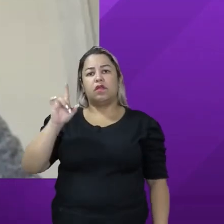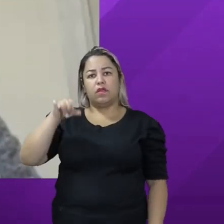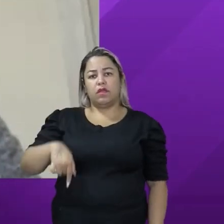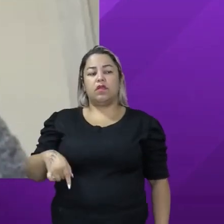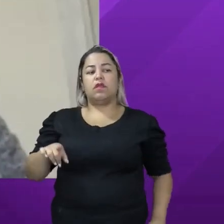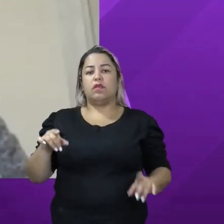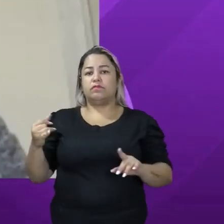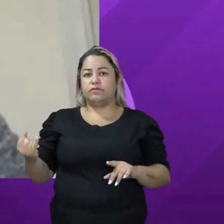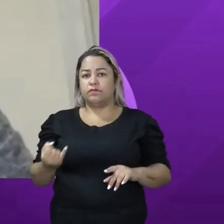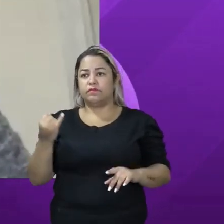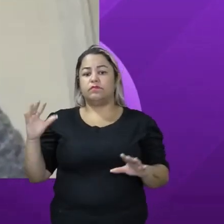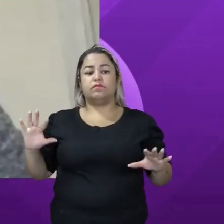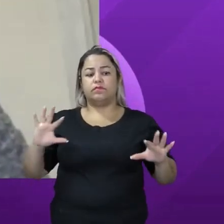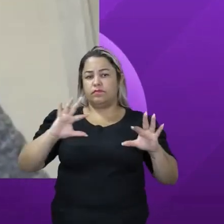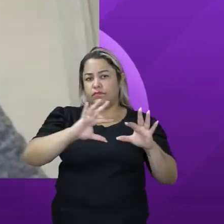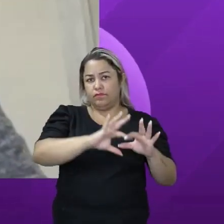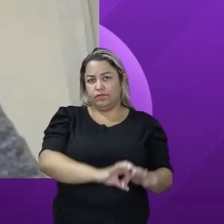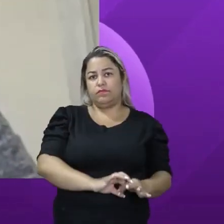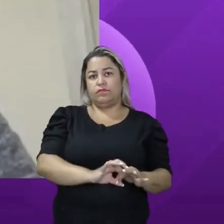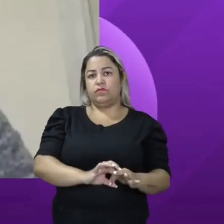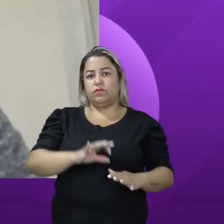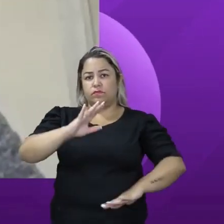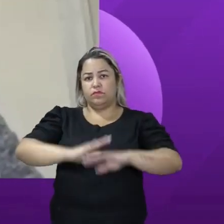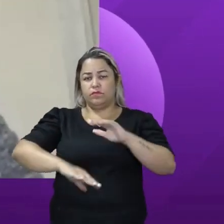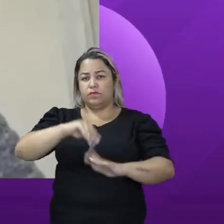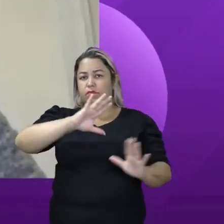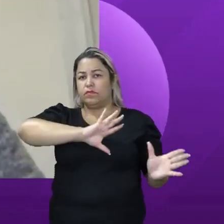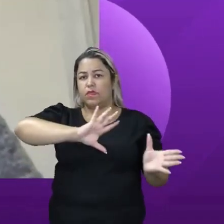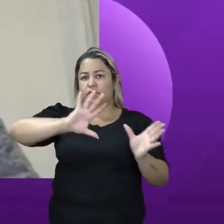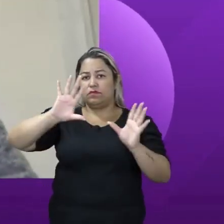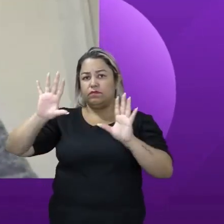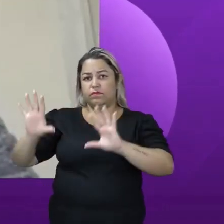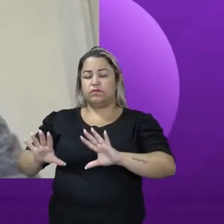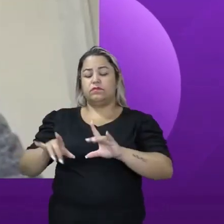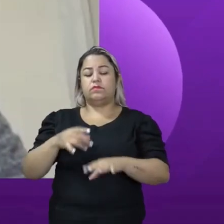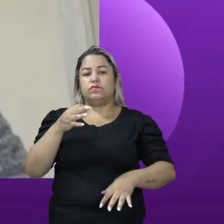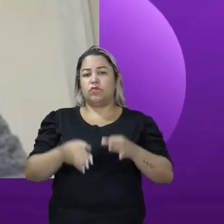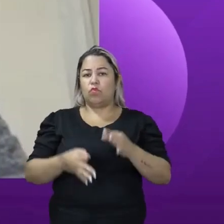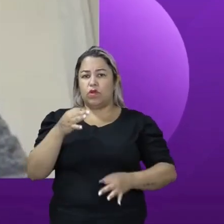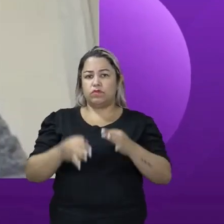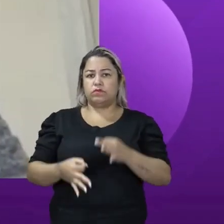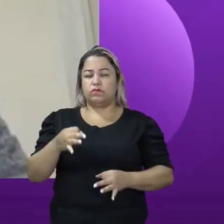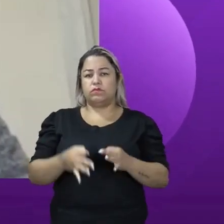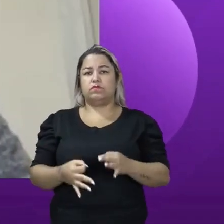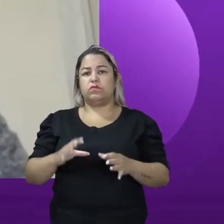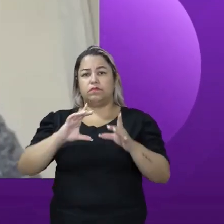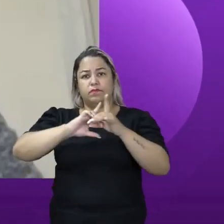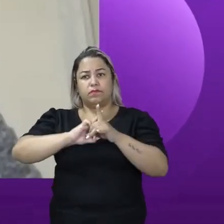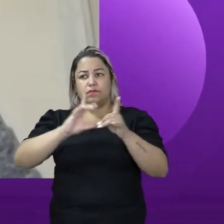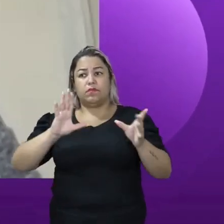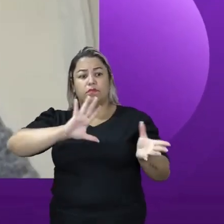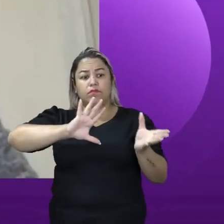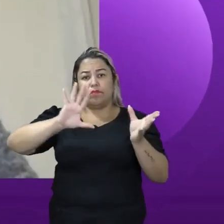gente consegue conectar diretamente com uma ação climática inclusiva, com uma justiça ou democracia